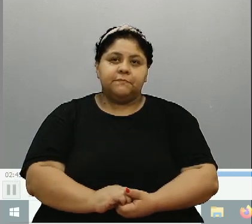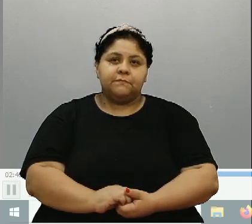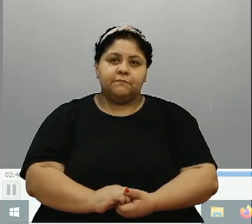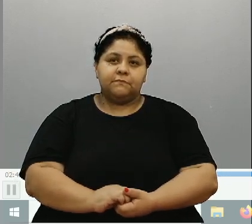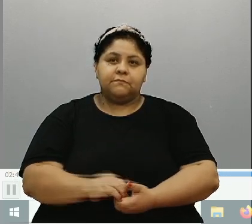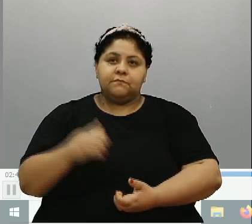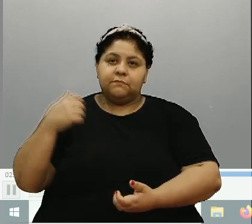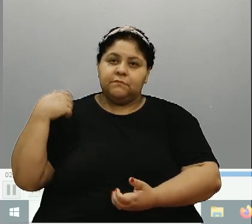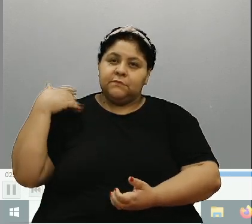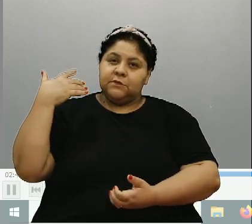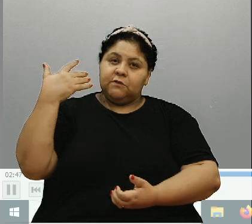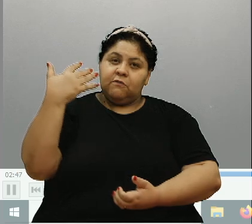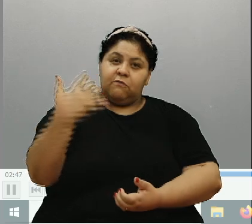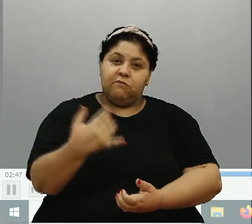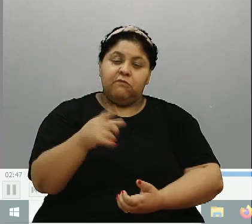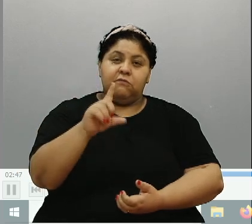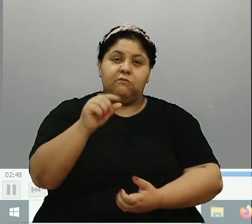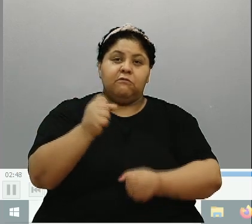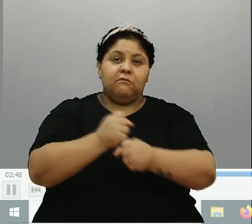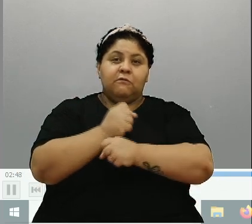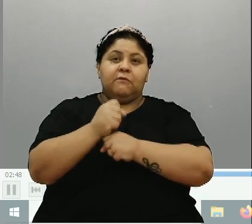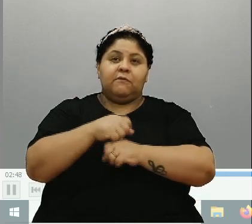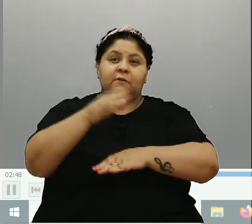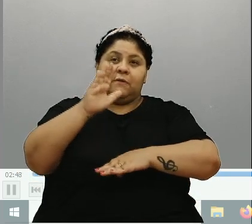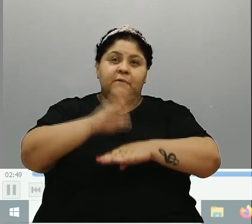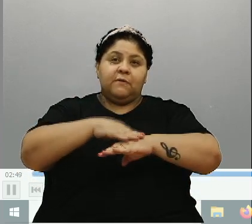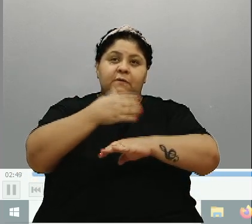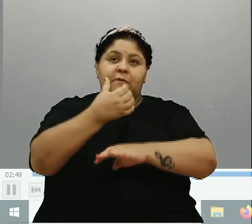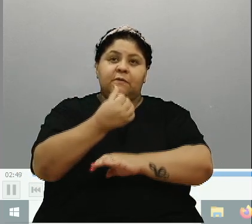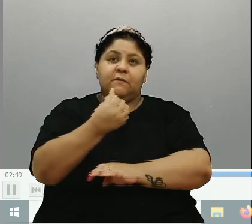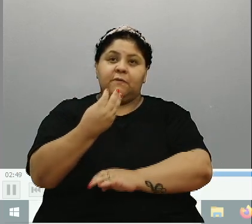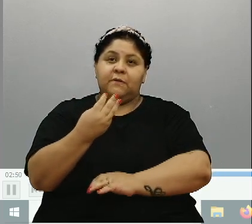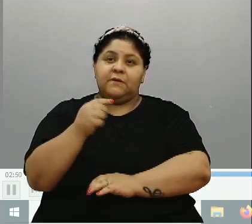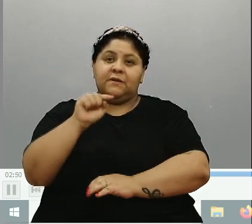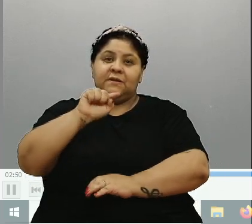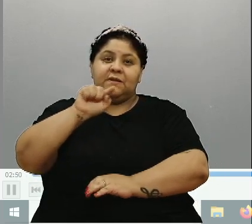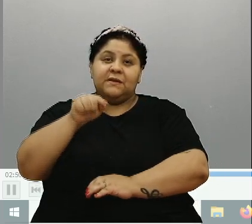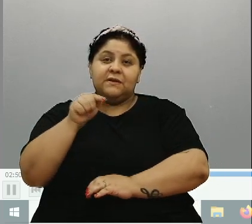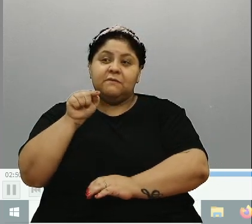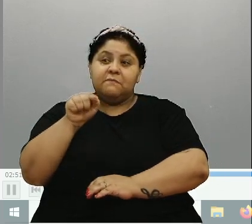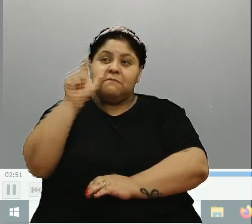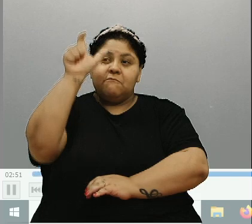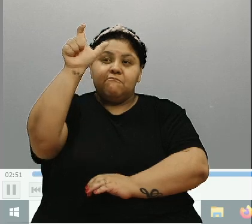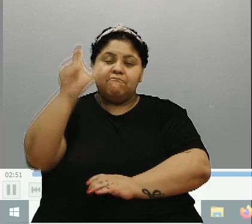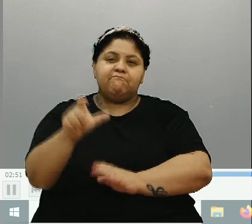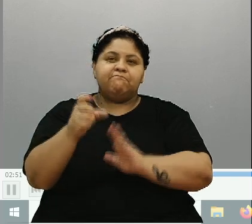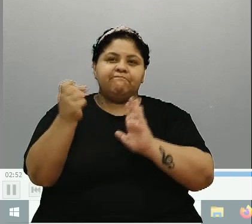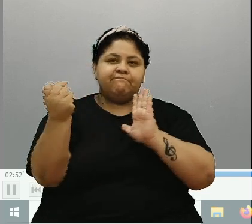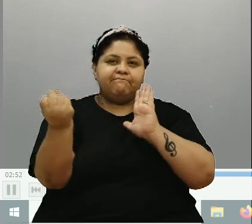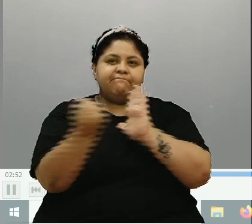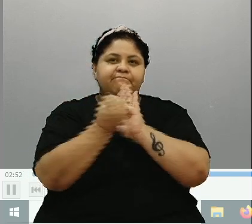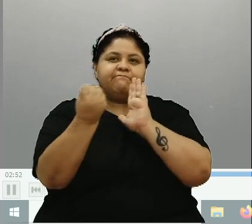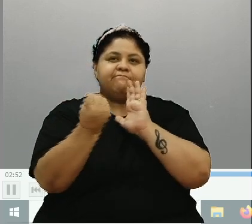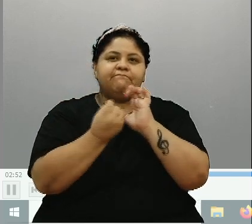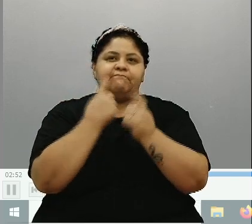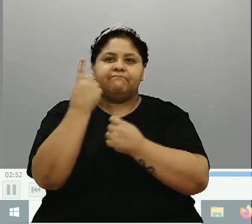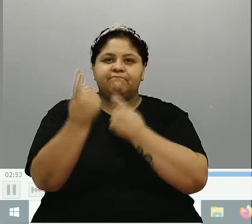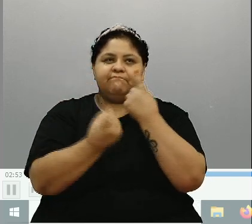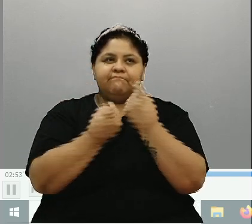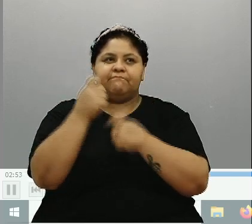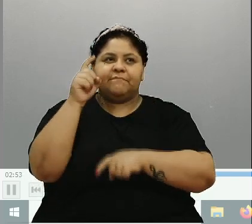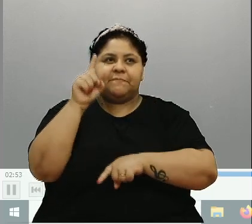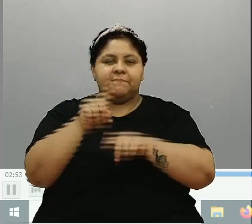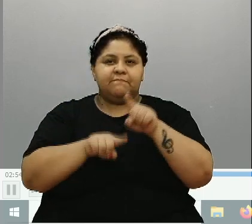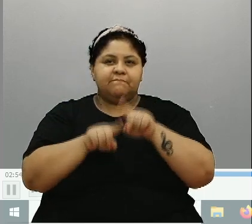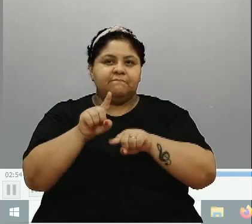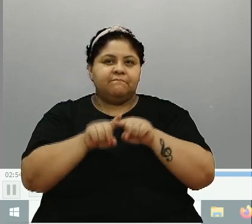Ao longo desses 10 anos, mais de 63.000 pessoas foram impactadas com alguma